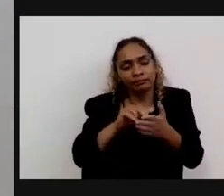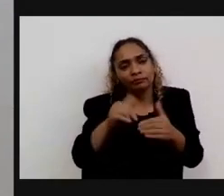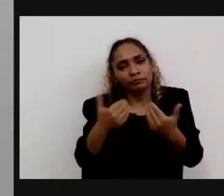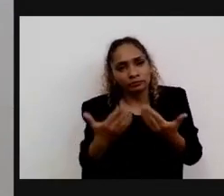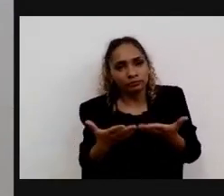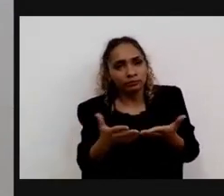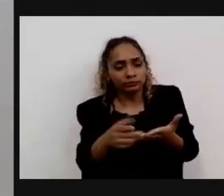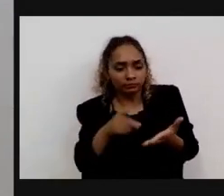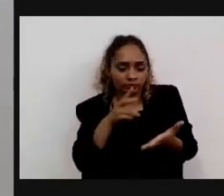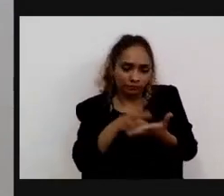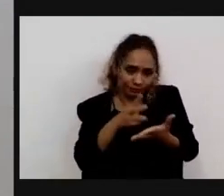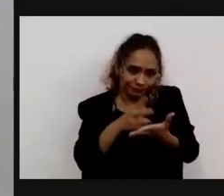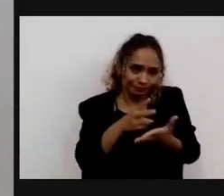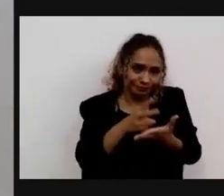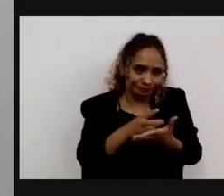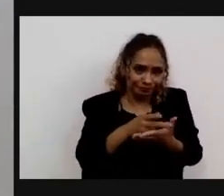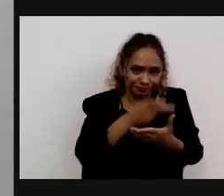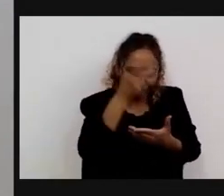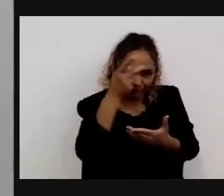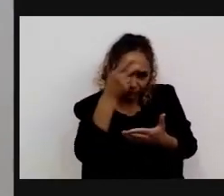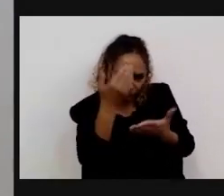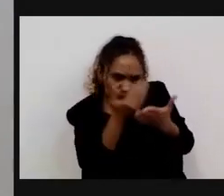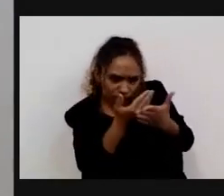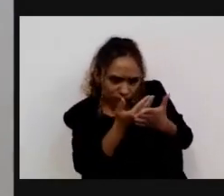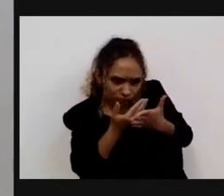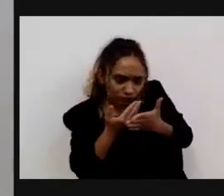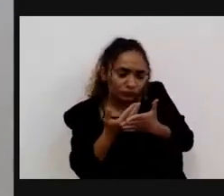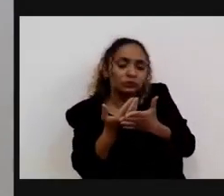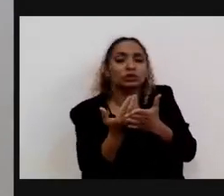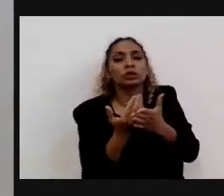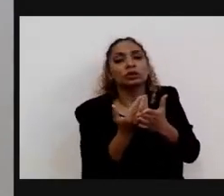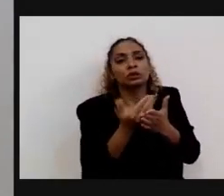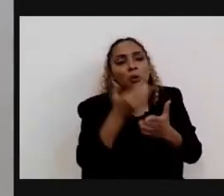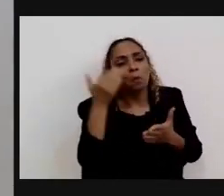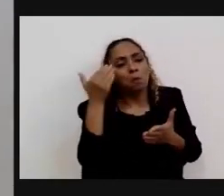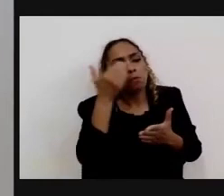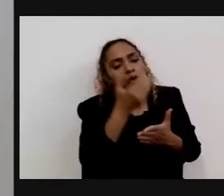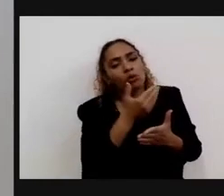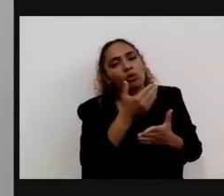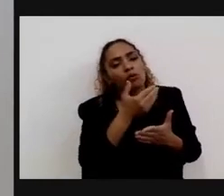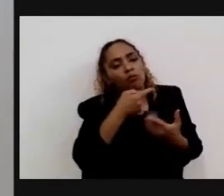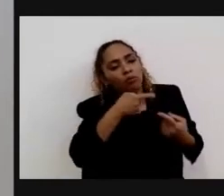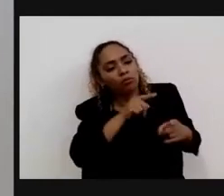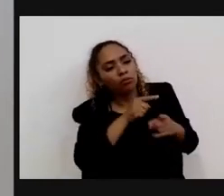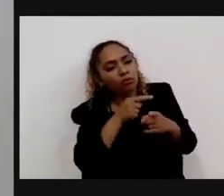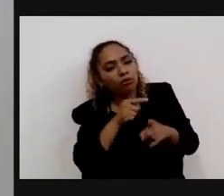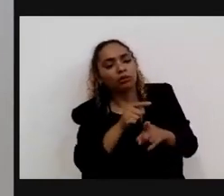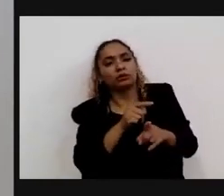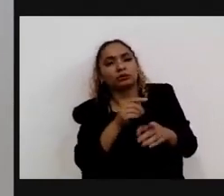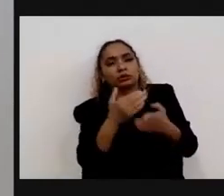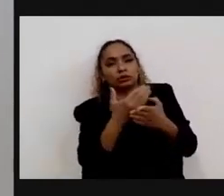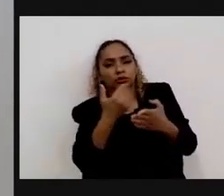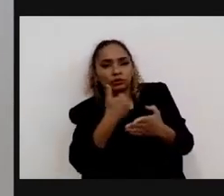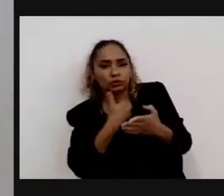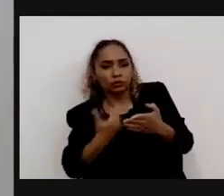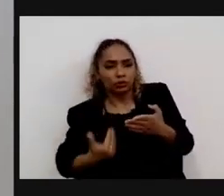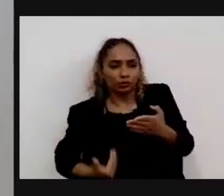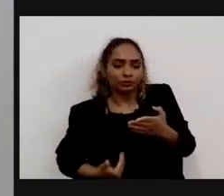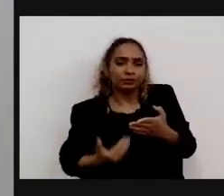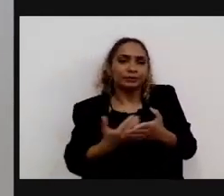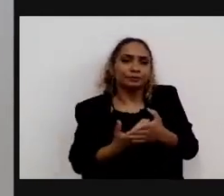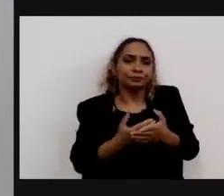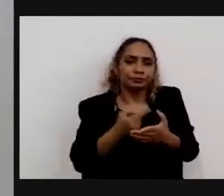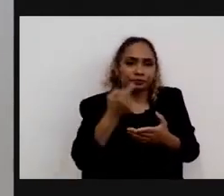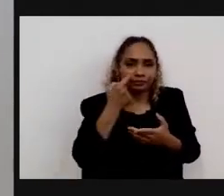eu acho que cada vez mais mais gente vem estudando gerando evidências e questionando inclusive de fora do governo sobre isso